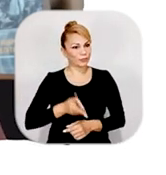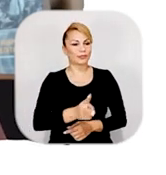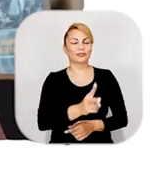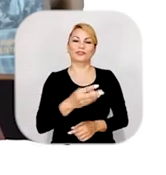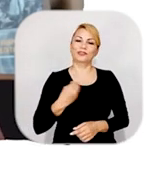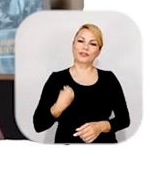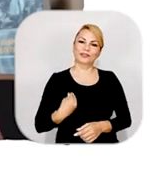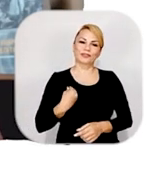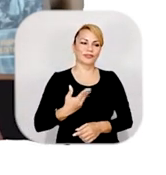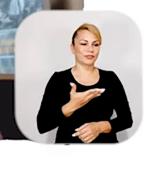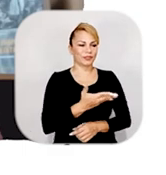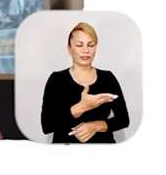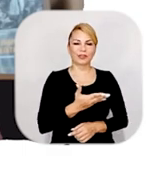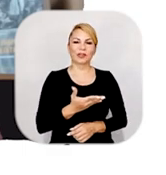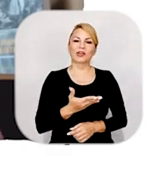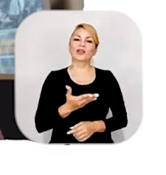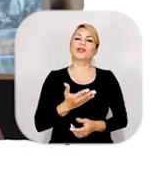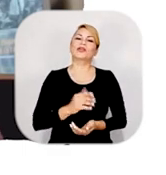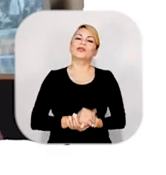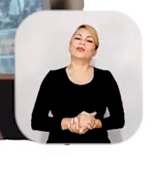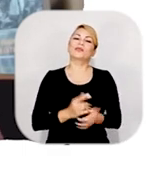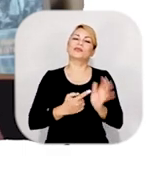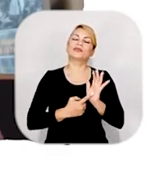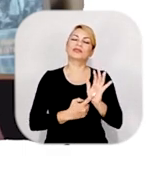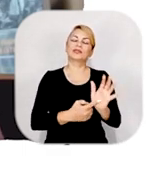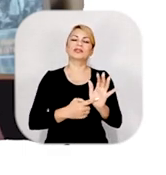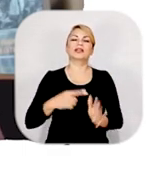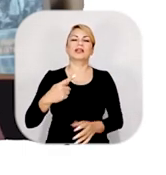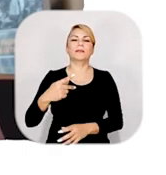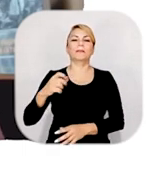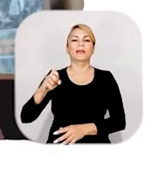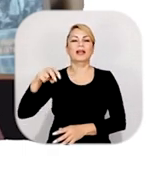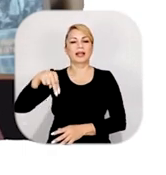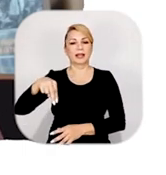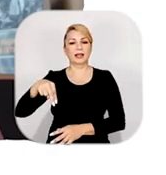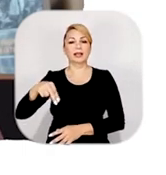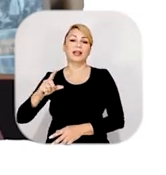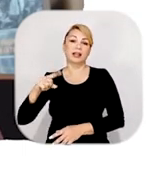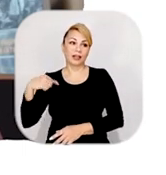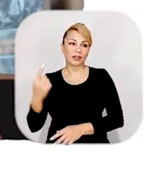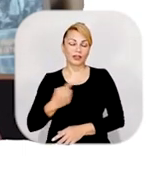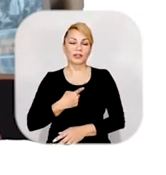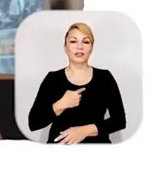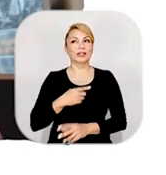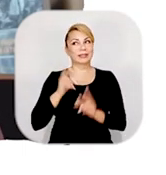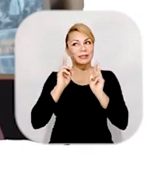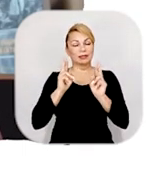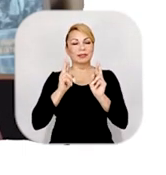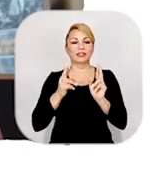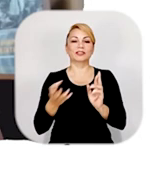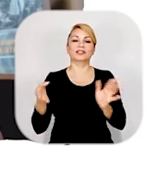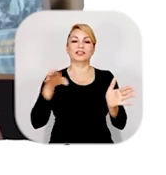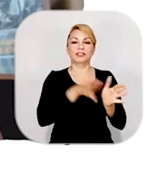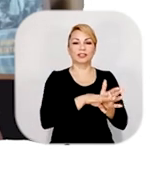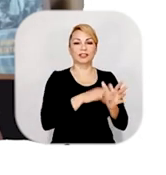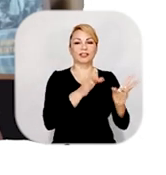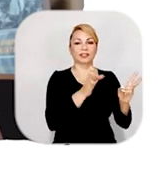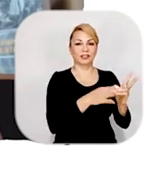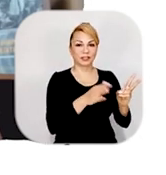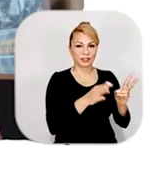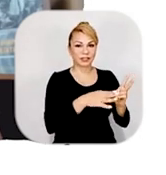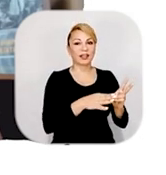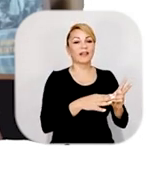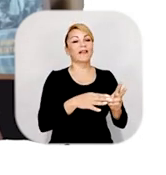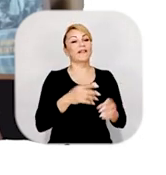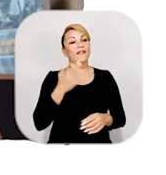o Pencard aí, que a gente espera chegar à mão dos indígenas, para eles poderem ver o filme da Marta, escutar essas